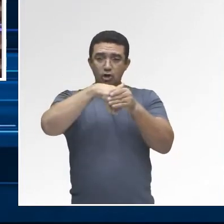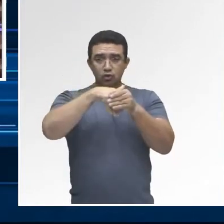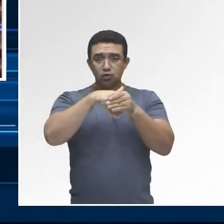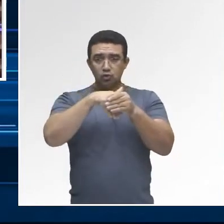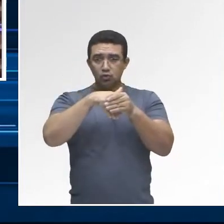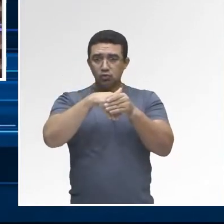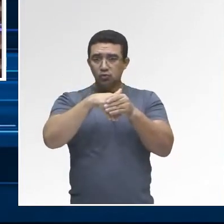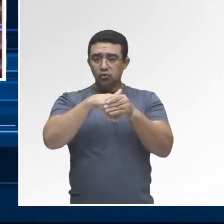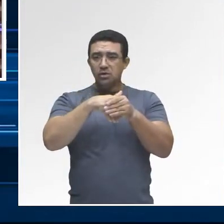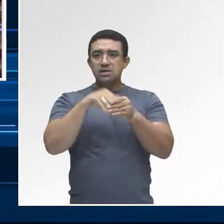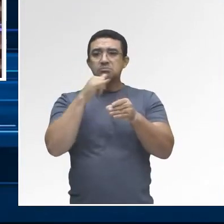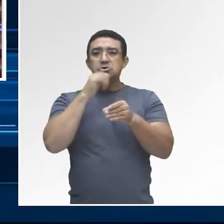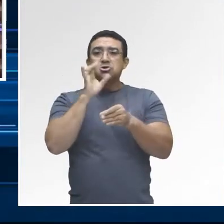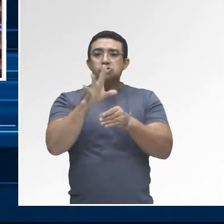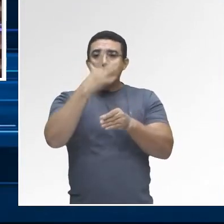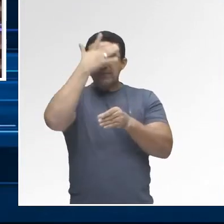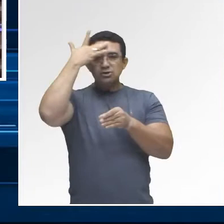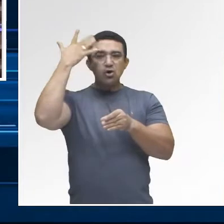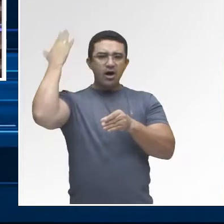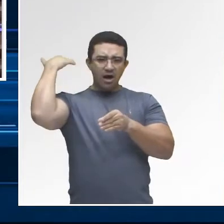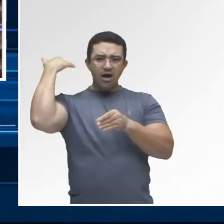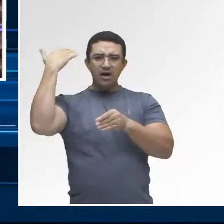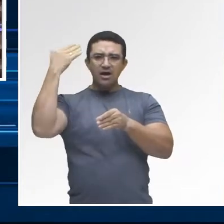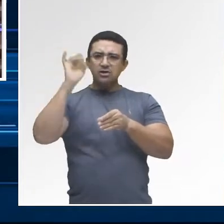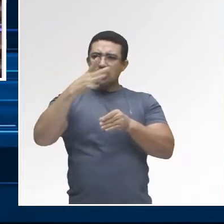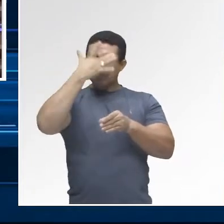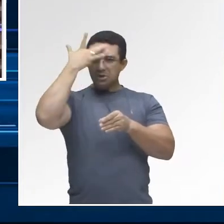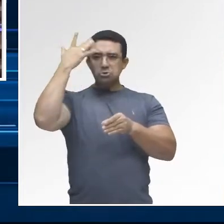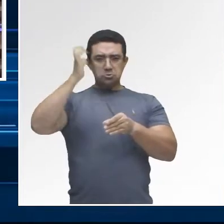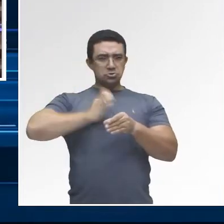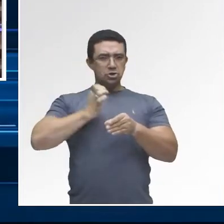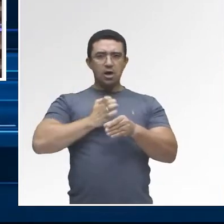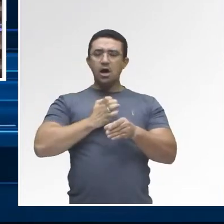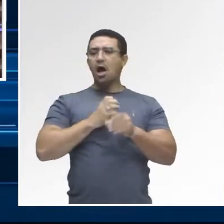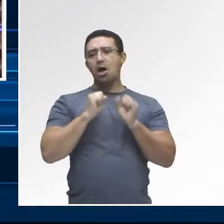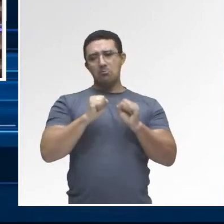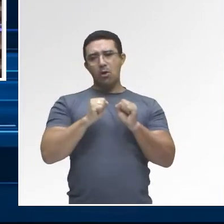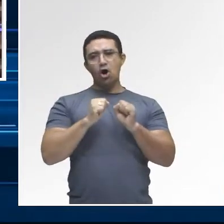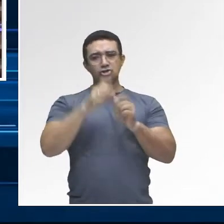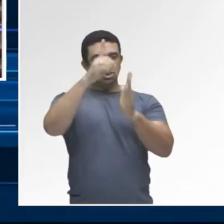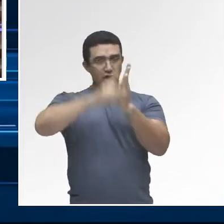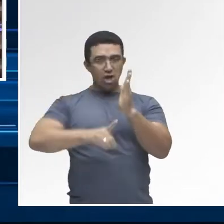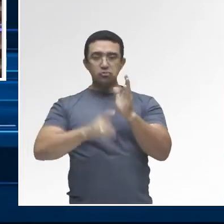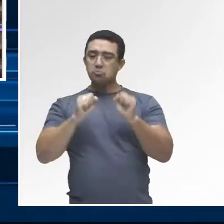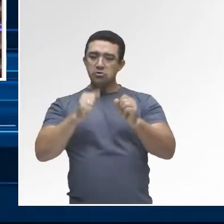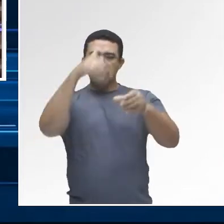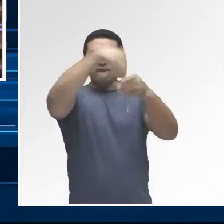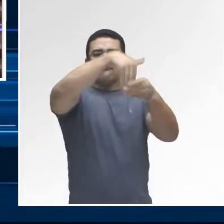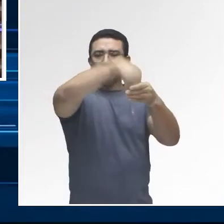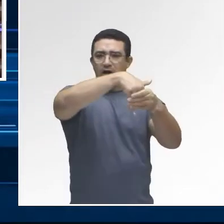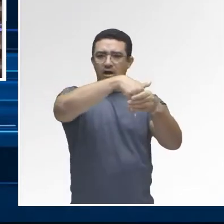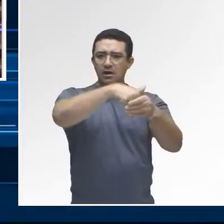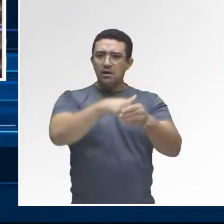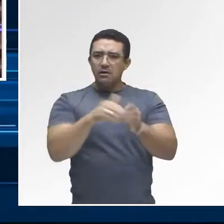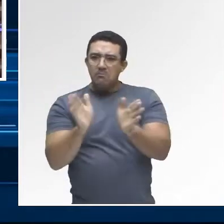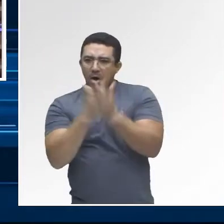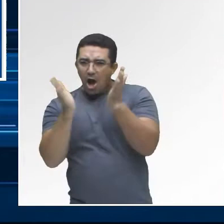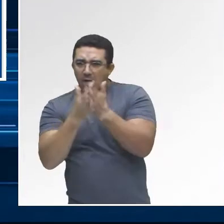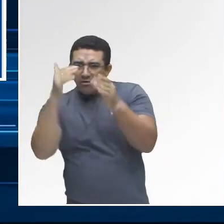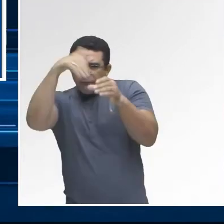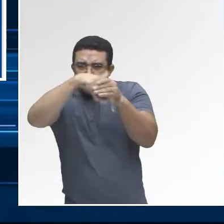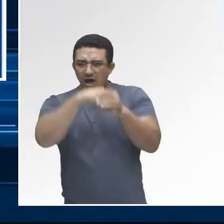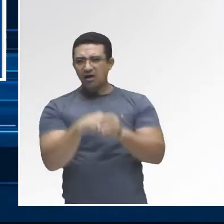possui. Ou seja, só as pessoas ricas, só os mais abastados é que tinham o direito de votar, de participar da política. Prosseguindo,